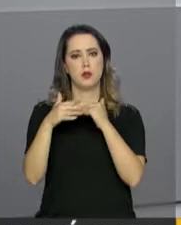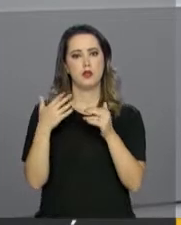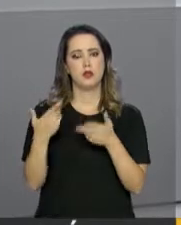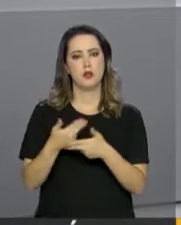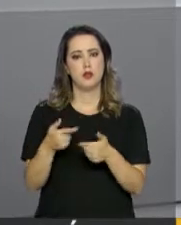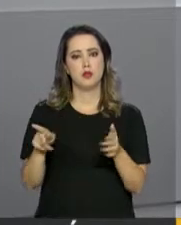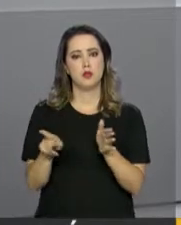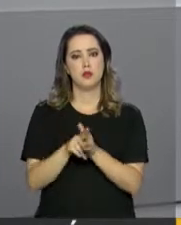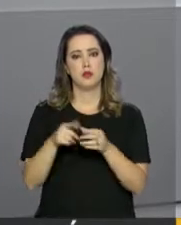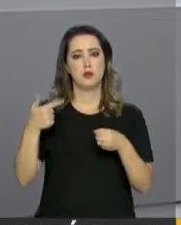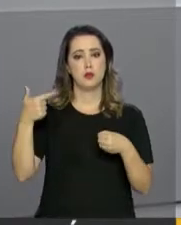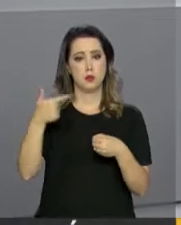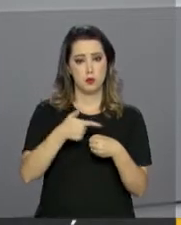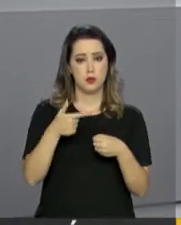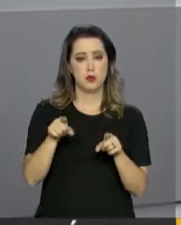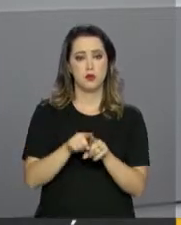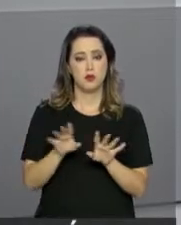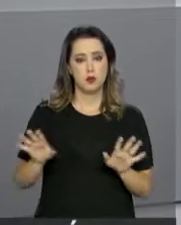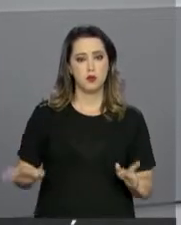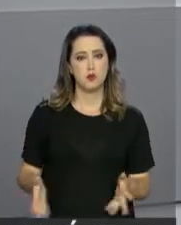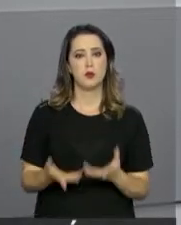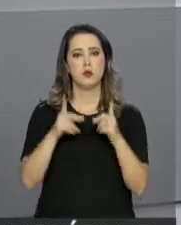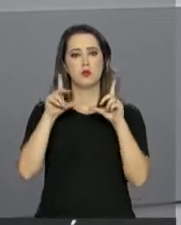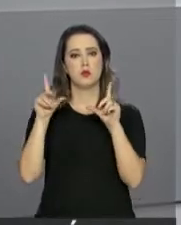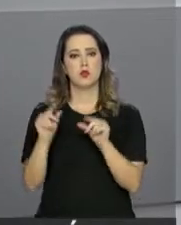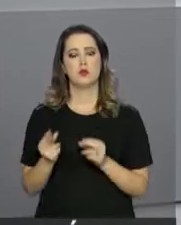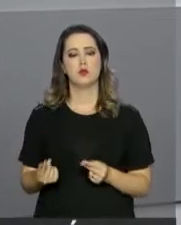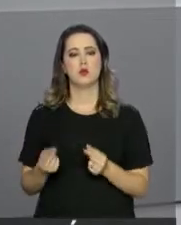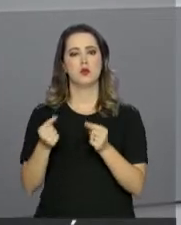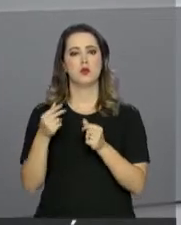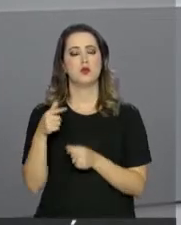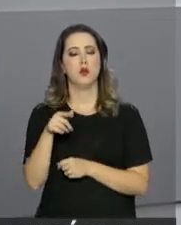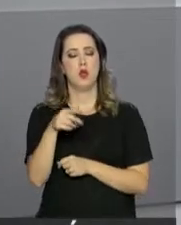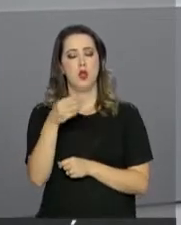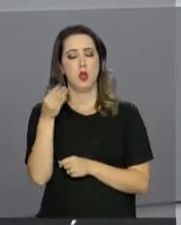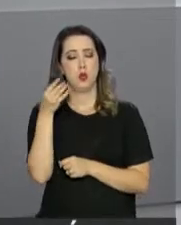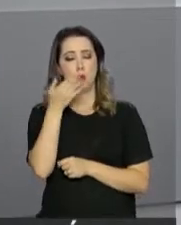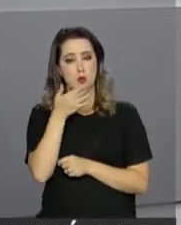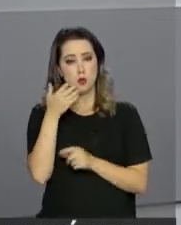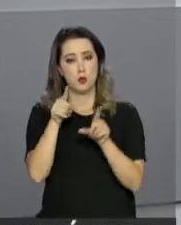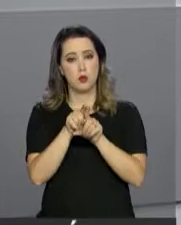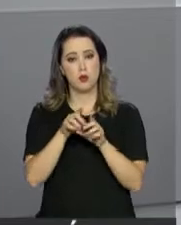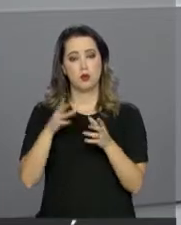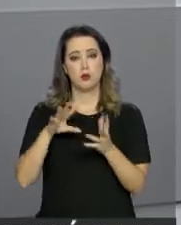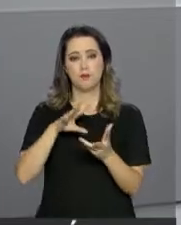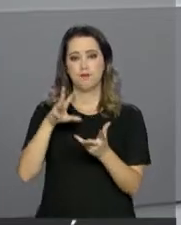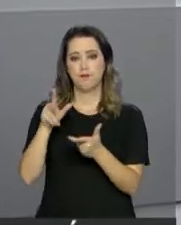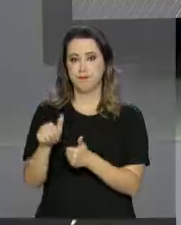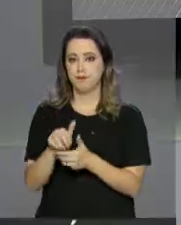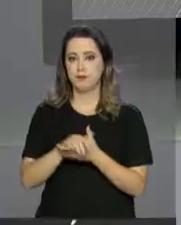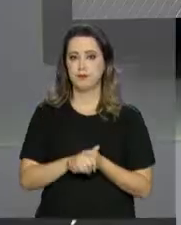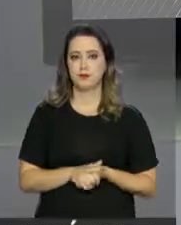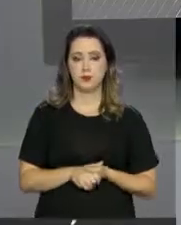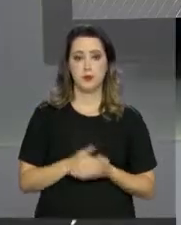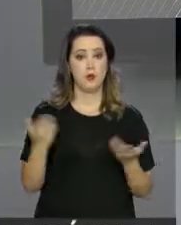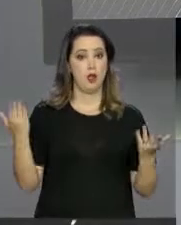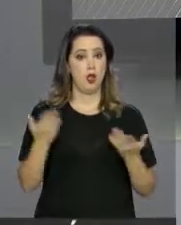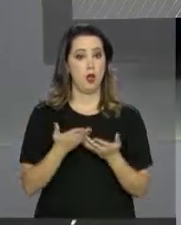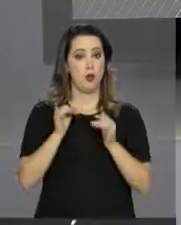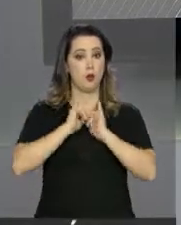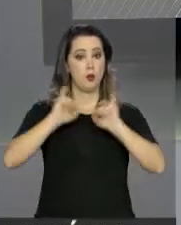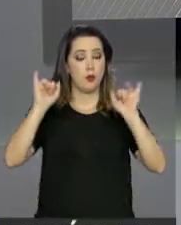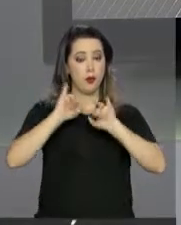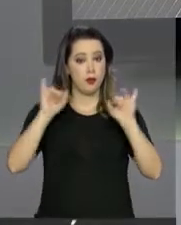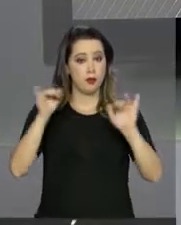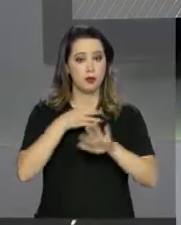do combustível foi impulsionado ainda pela queda dos preços do açúcar no mercado internacional e agora uma boa